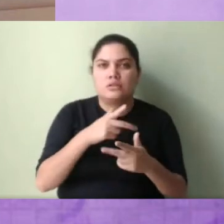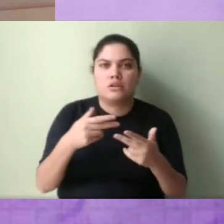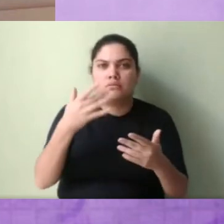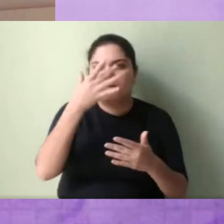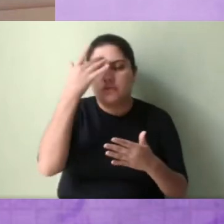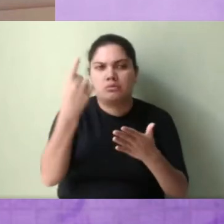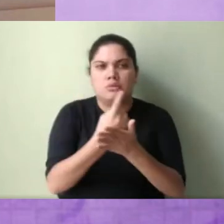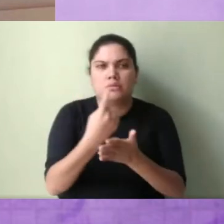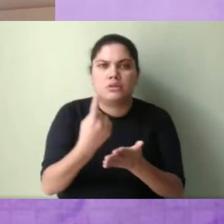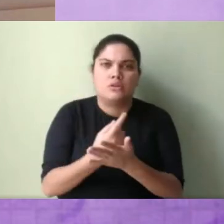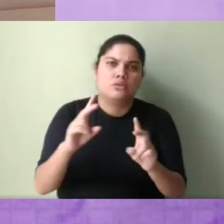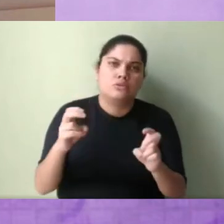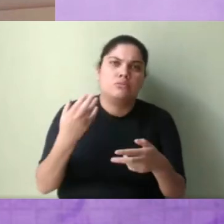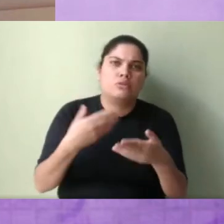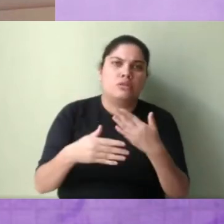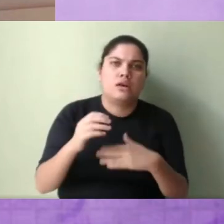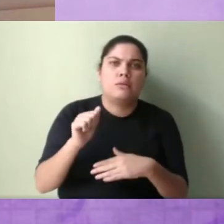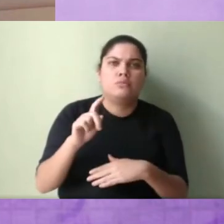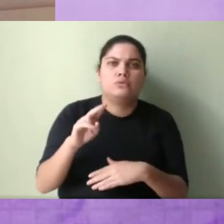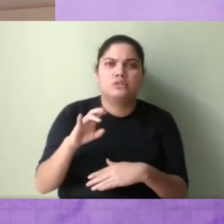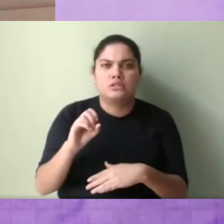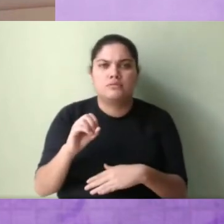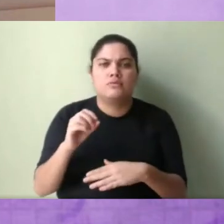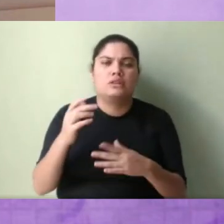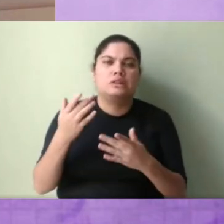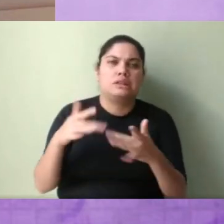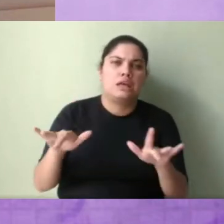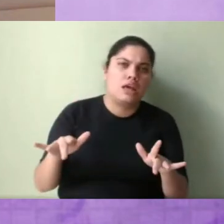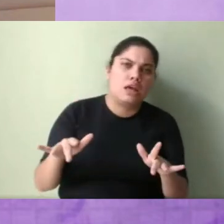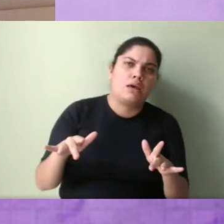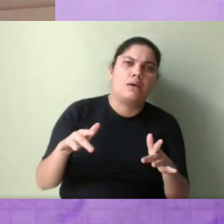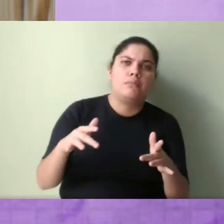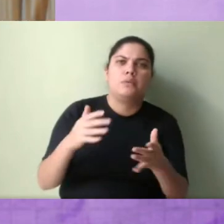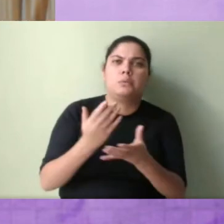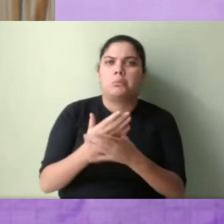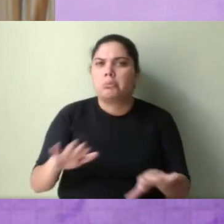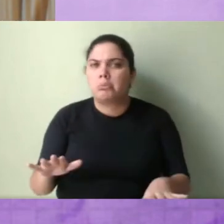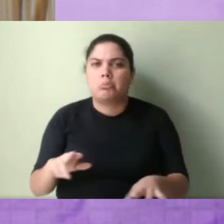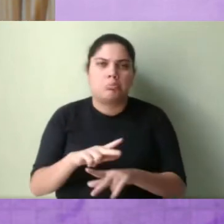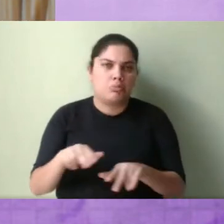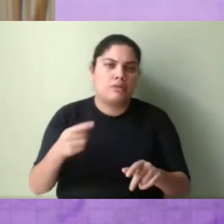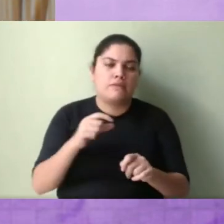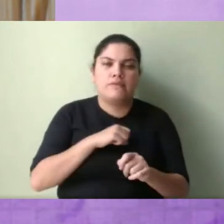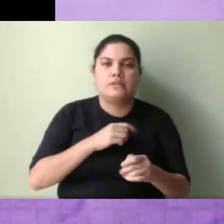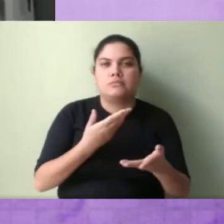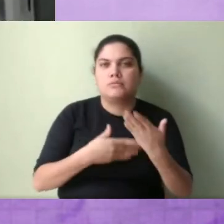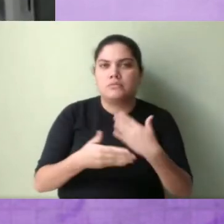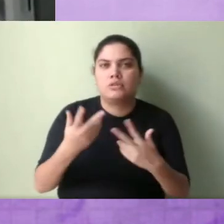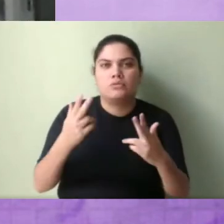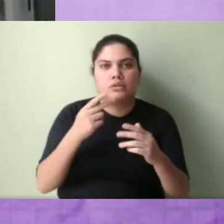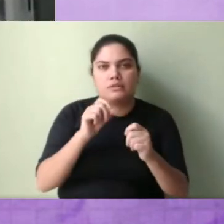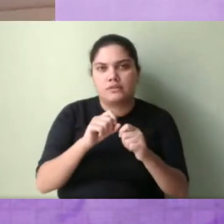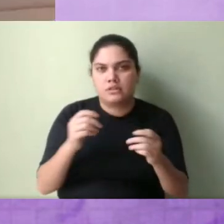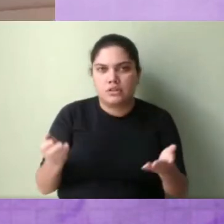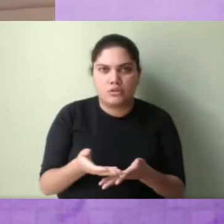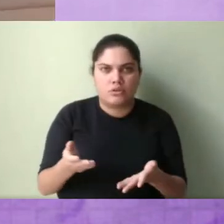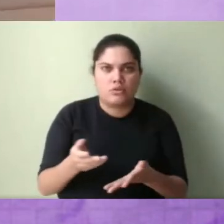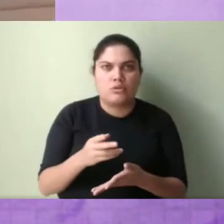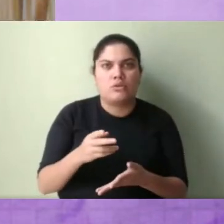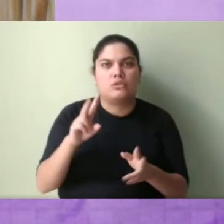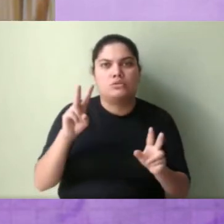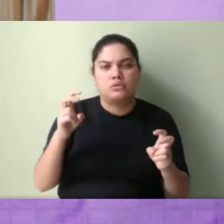então fique todos à vontade para entrar lá e participar. Obrigada, já vou Carol. te seguir, Carol. Já vou passar para